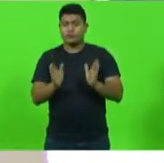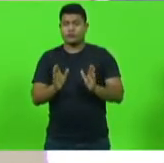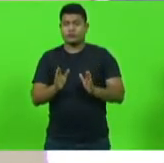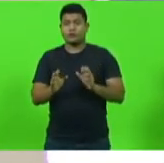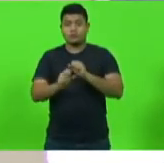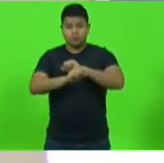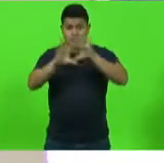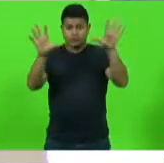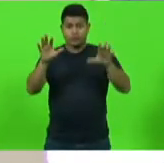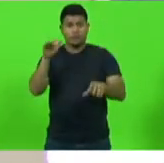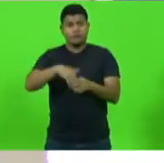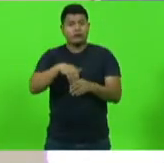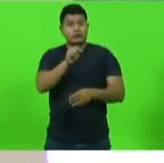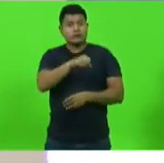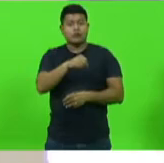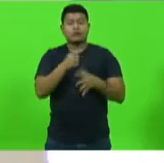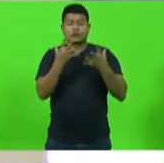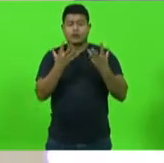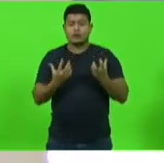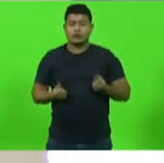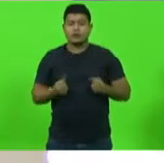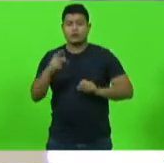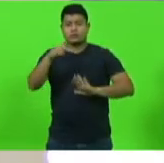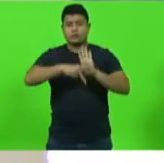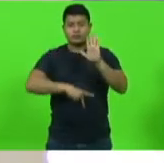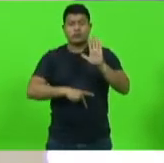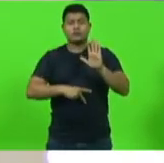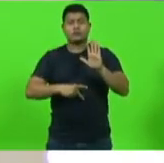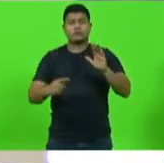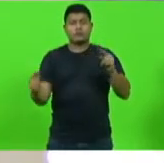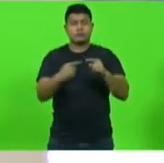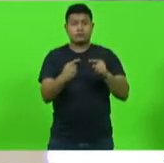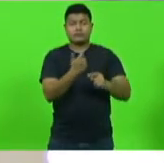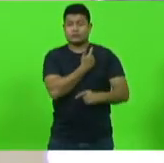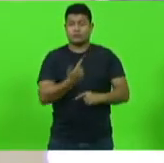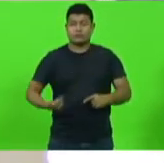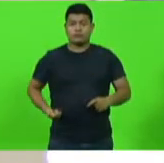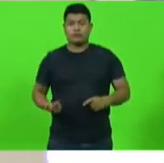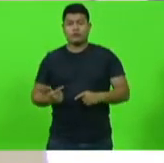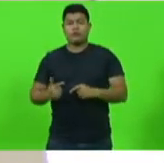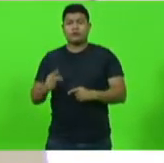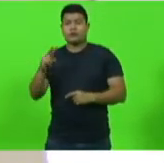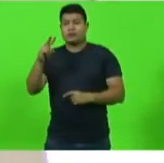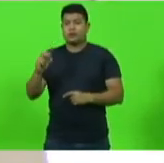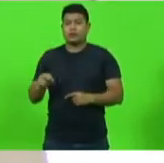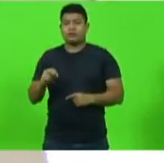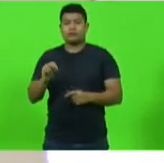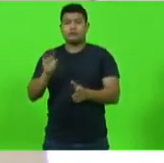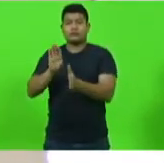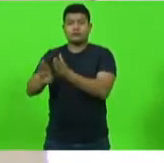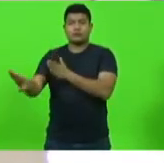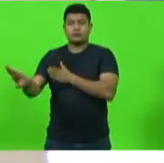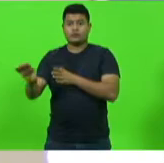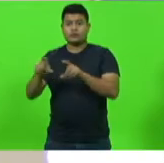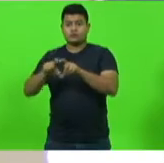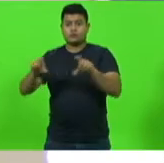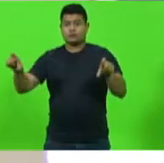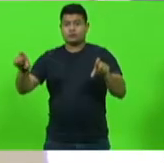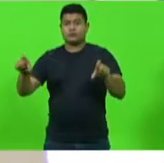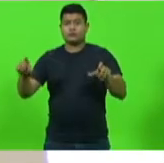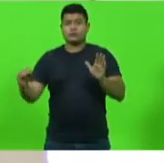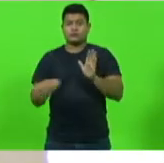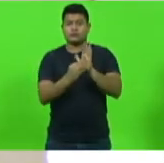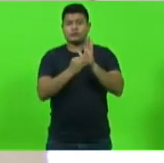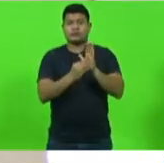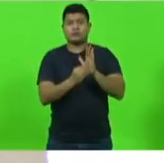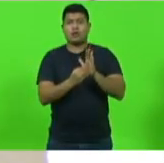sim, vota de acordo com o projeto original do governo. Quem vota não, simplesmente retira esse parágrafo do texto.